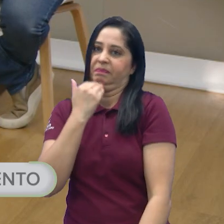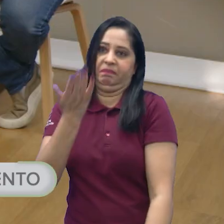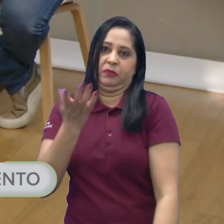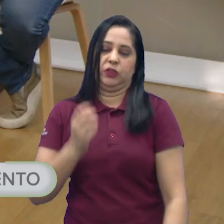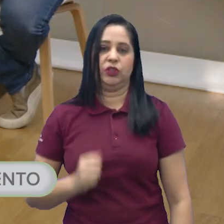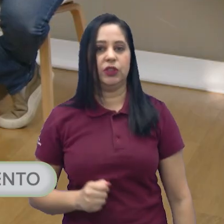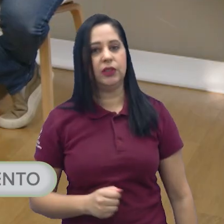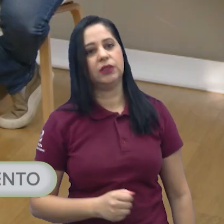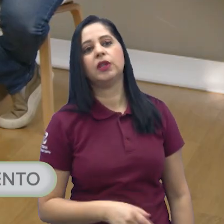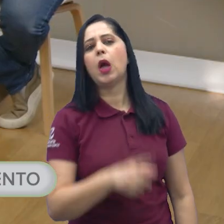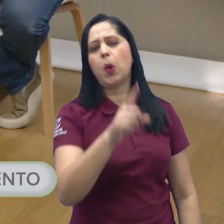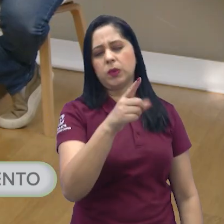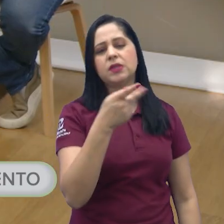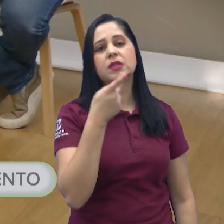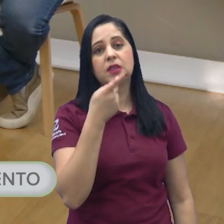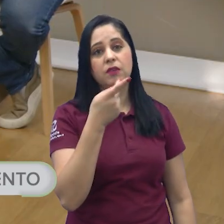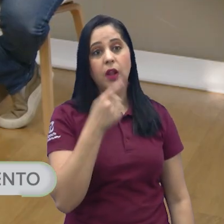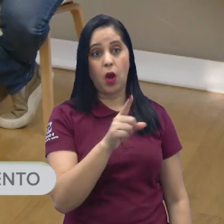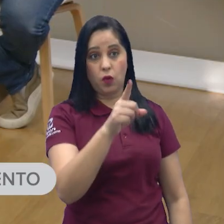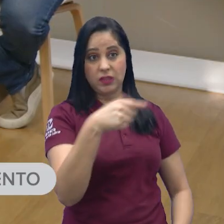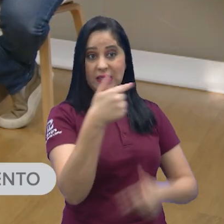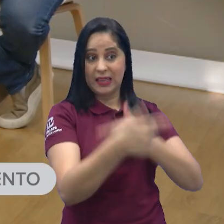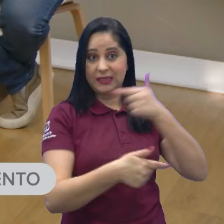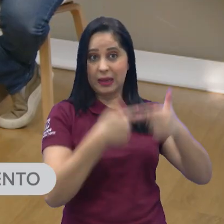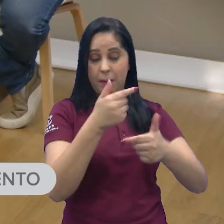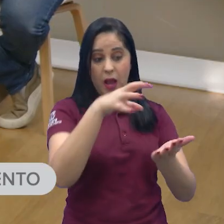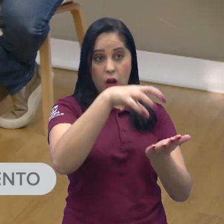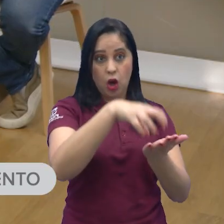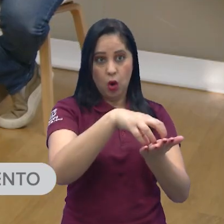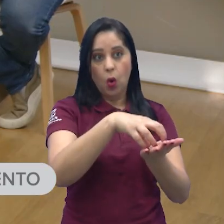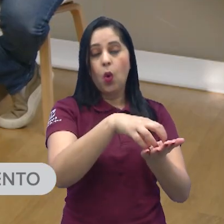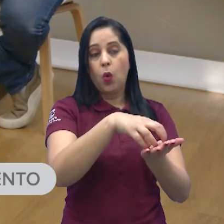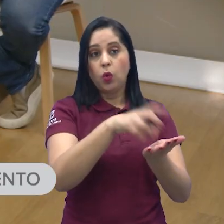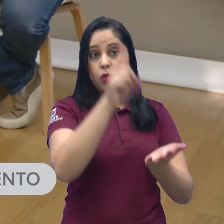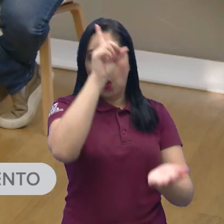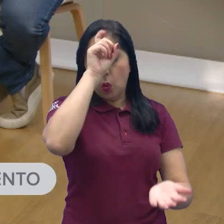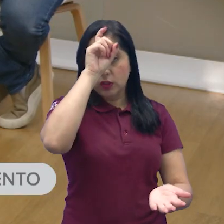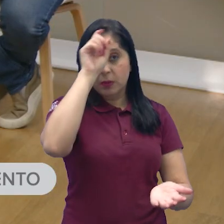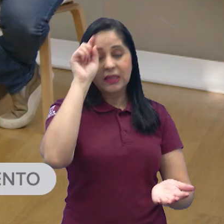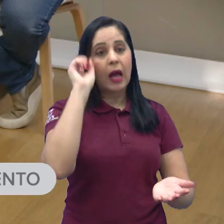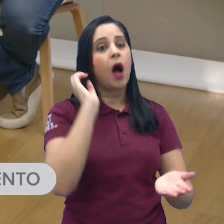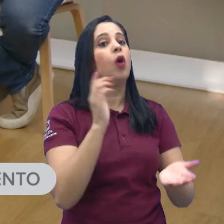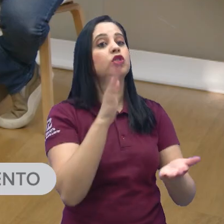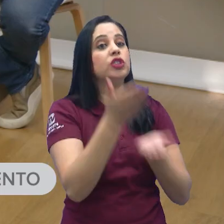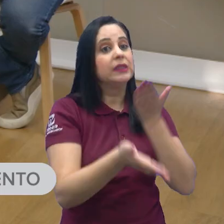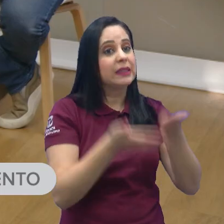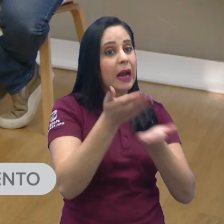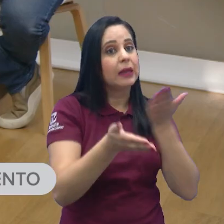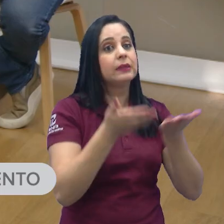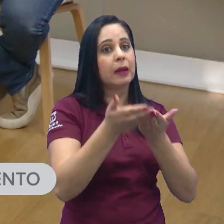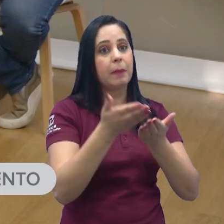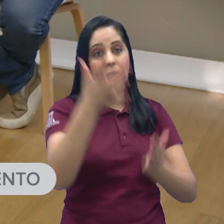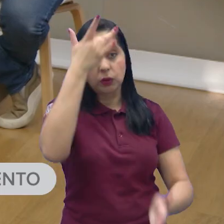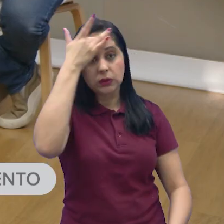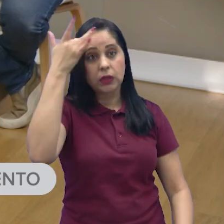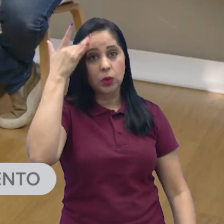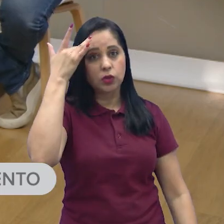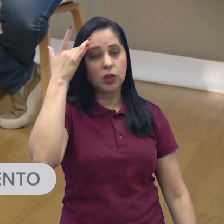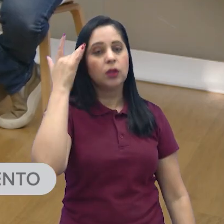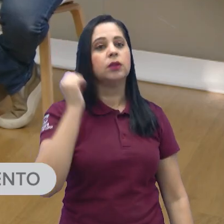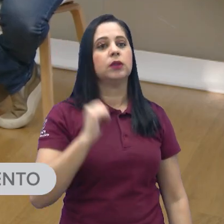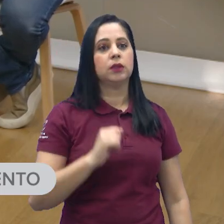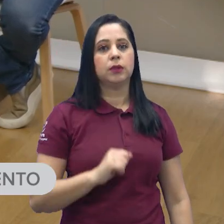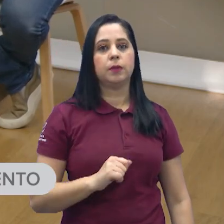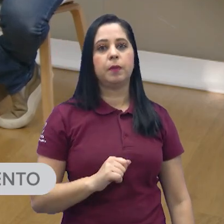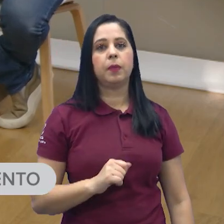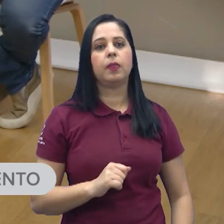contou aqui nos bastidores, mais de 10 anos, né, em um hospital que trata justamente as questões voltadas para a saúde mental, né, um hospital psiquiátrico. Sim. E